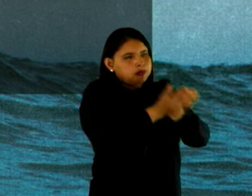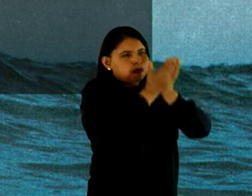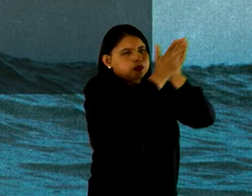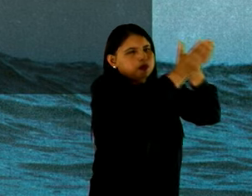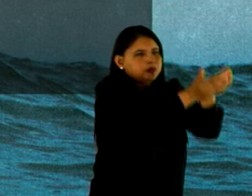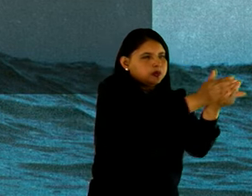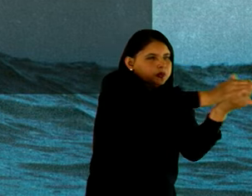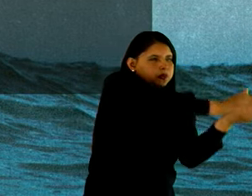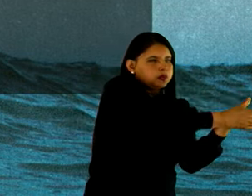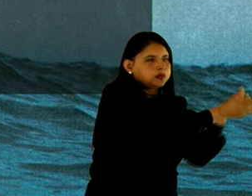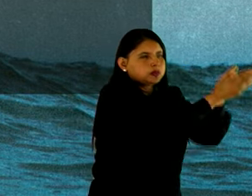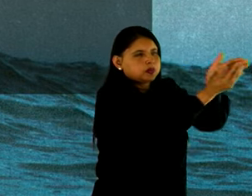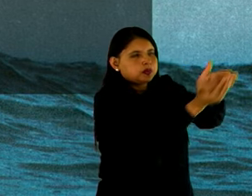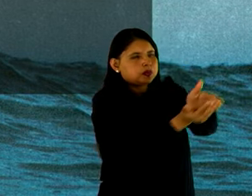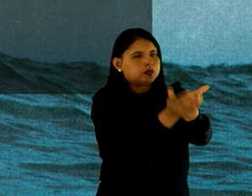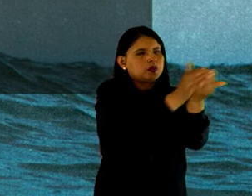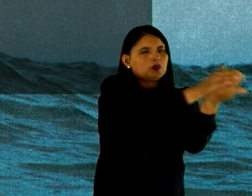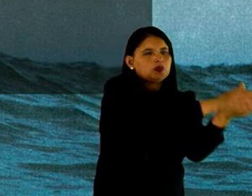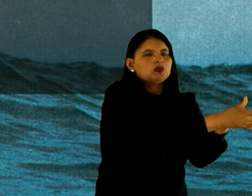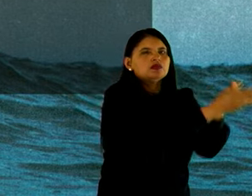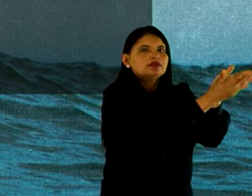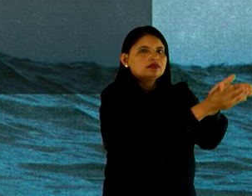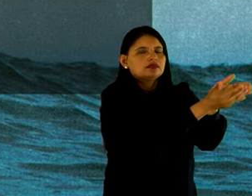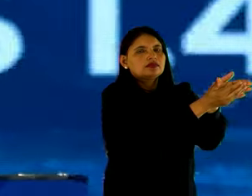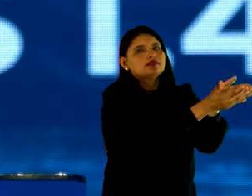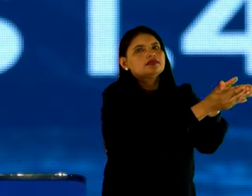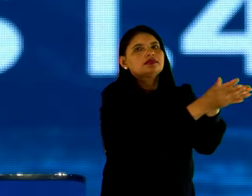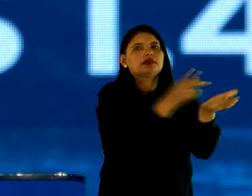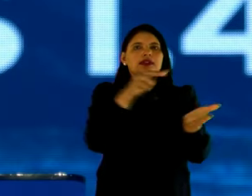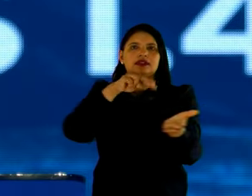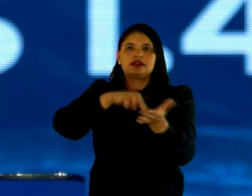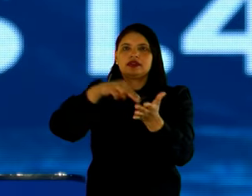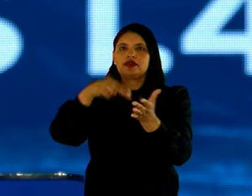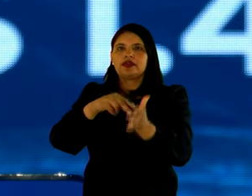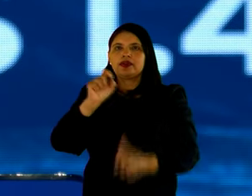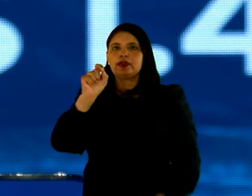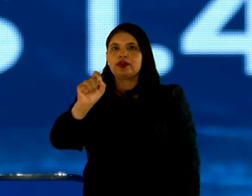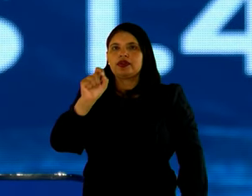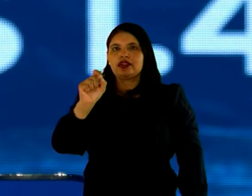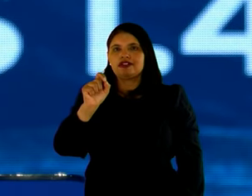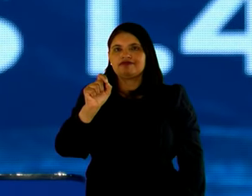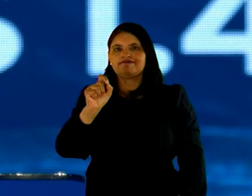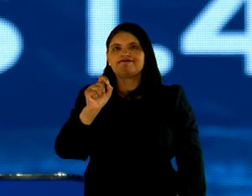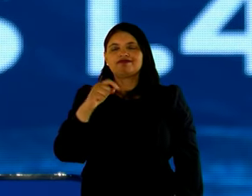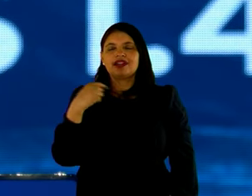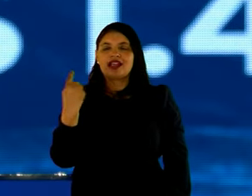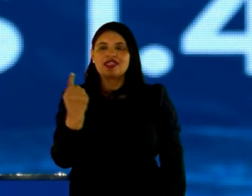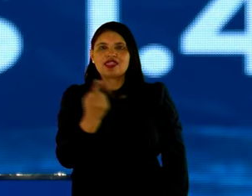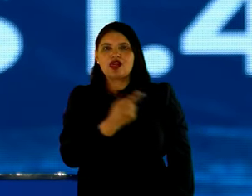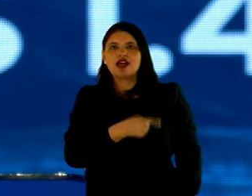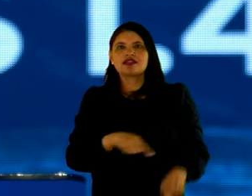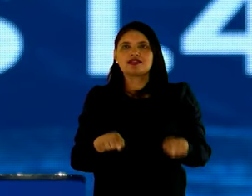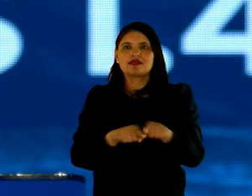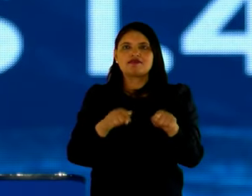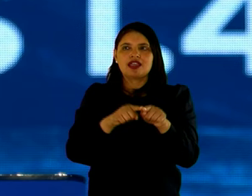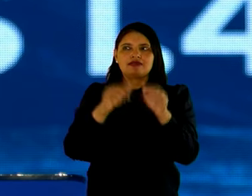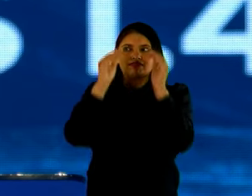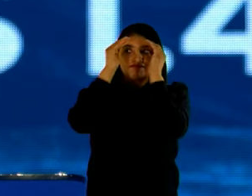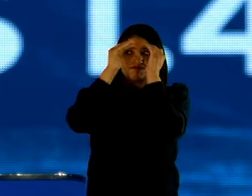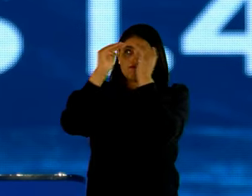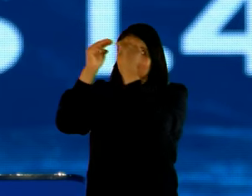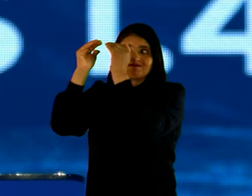consequência quando nós deixamos de obedecer a palavra de Deus que é verdadeira.